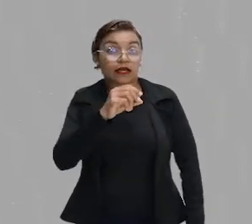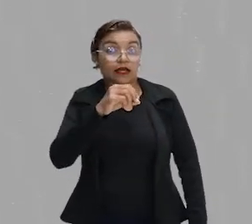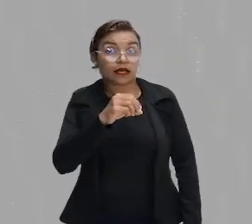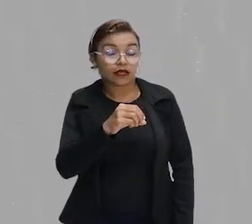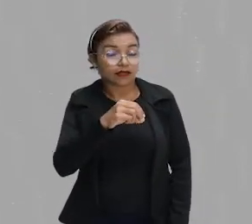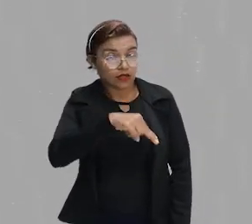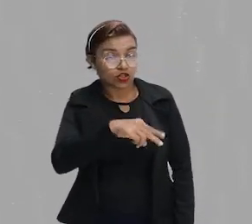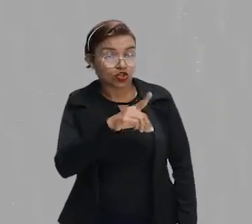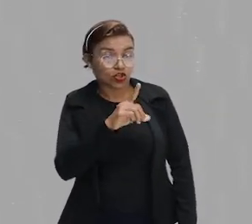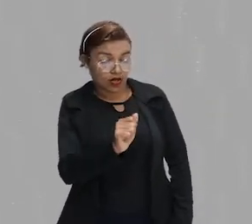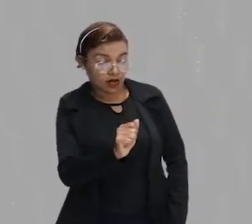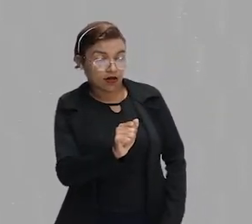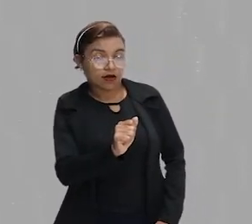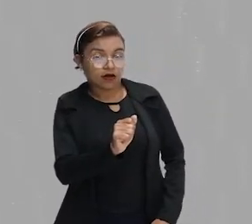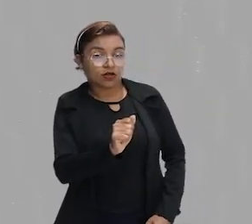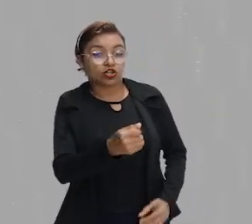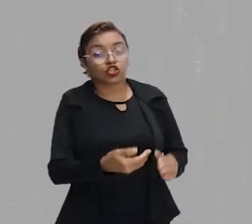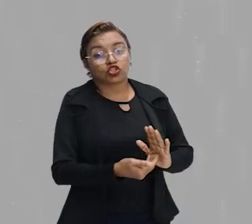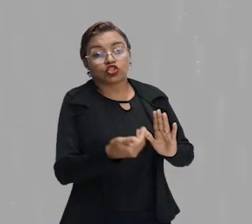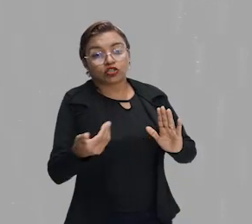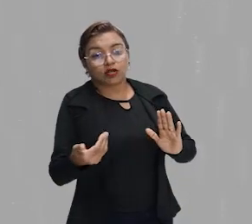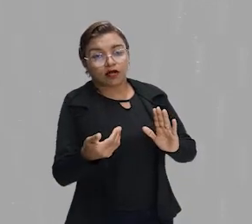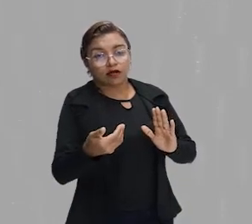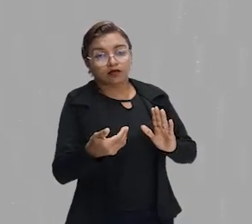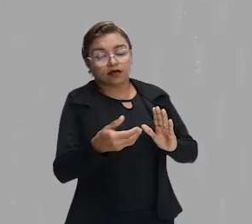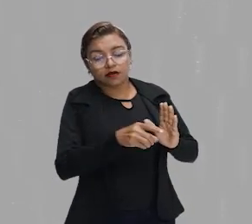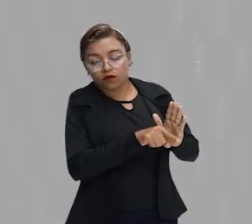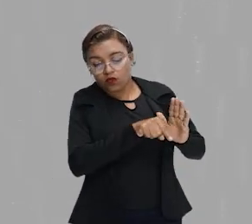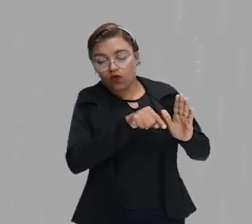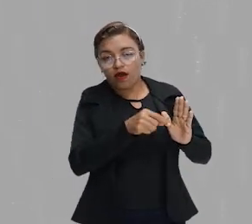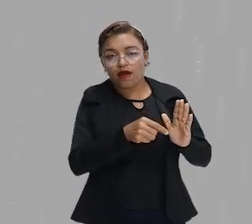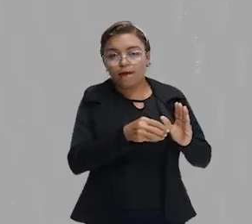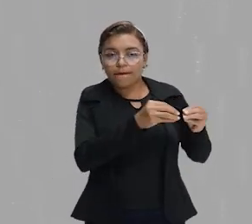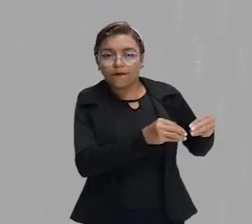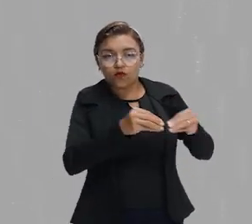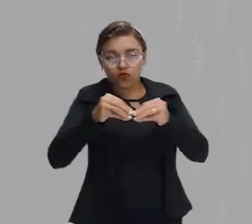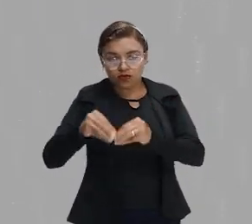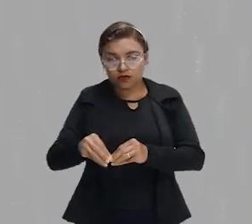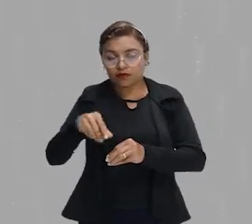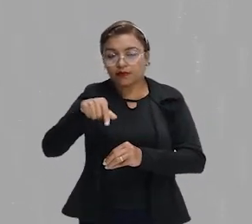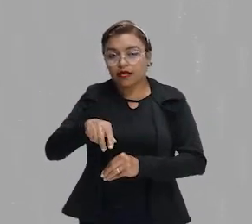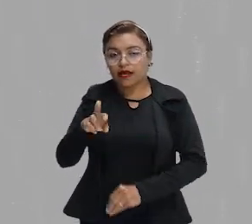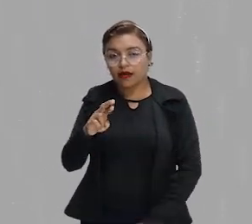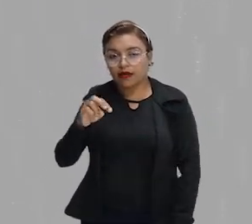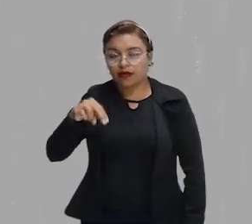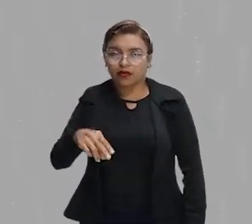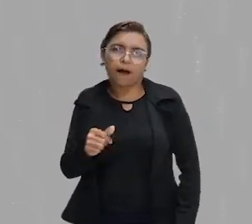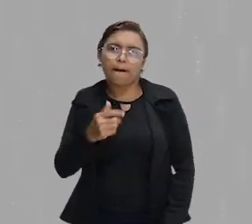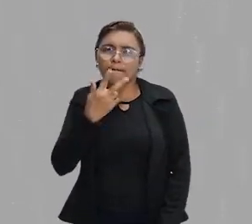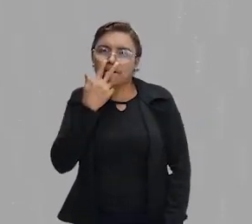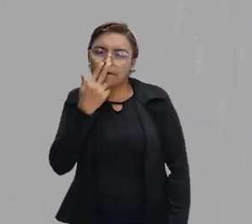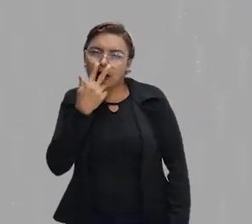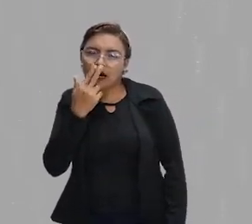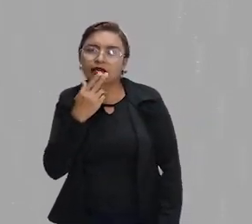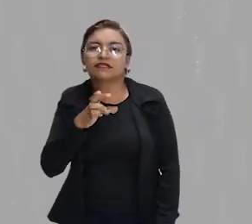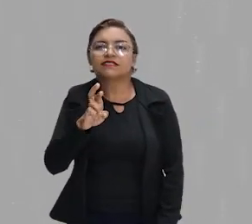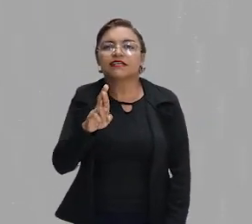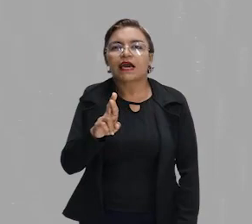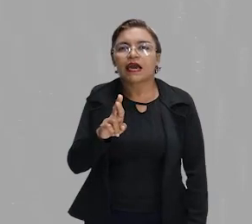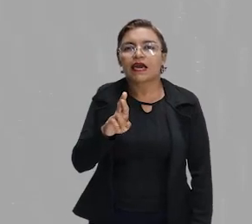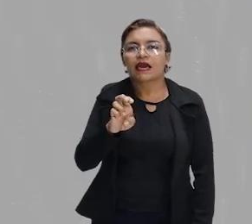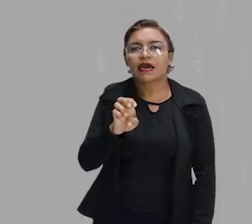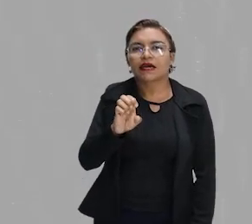DNA para produzir uma proteína. Ou seja, é como se o RNA mensageiro fosse uma receita. Ele é uma